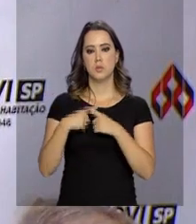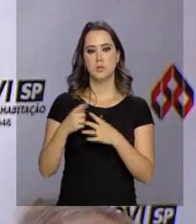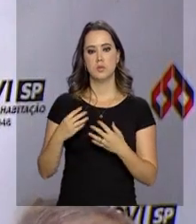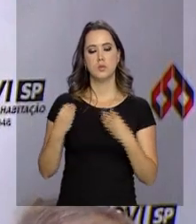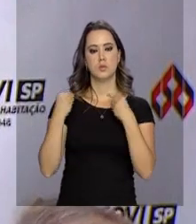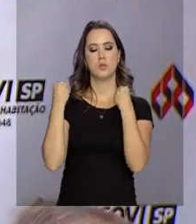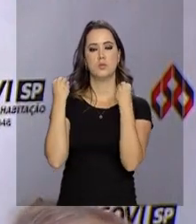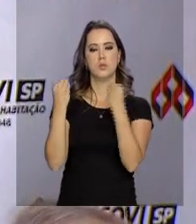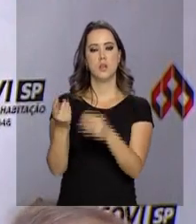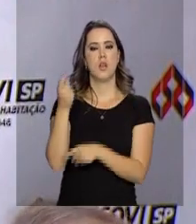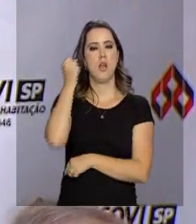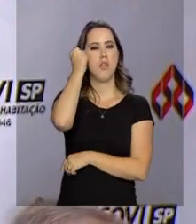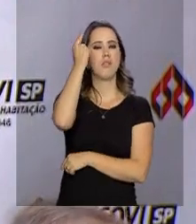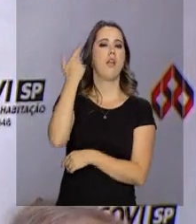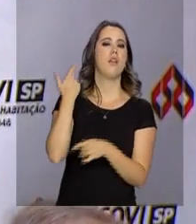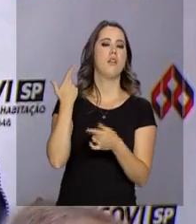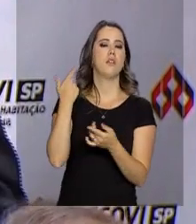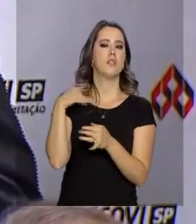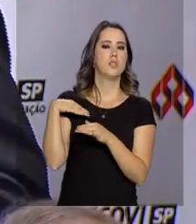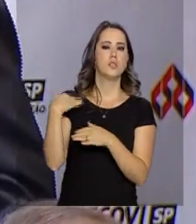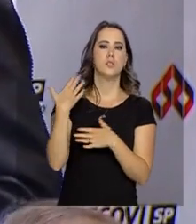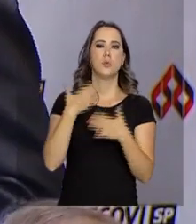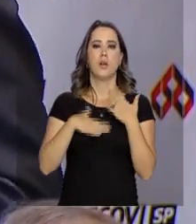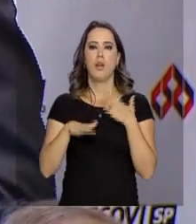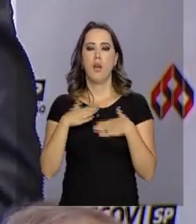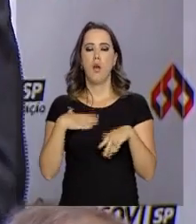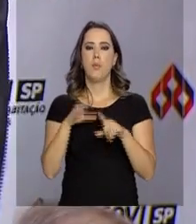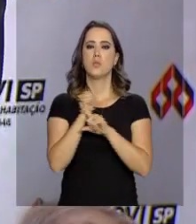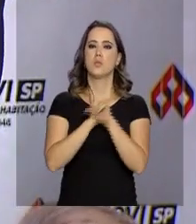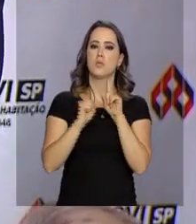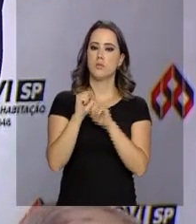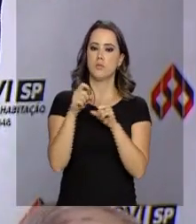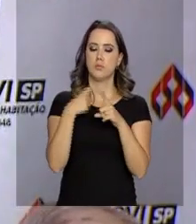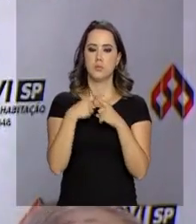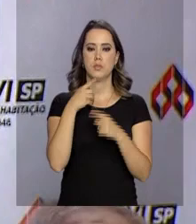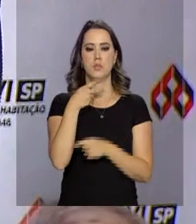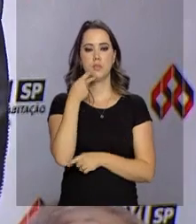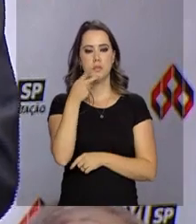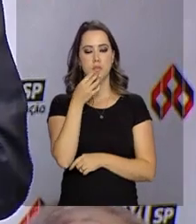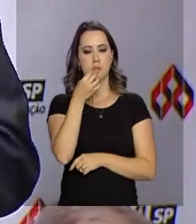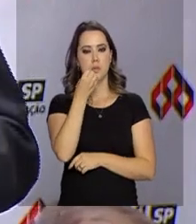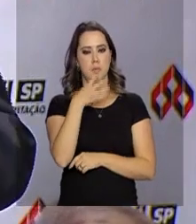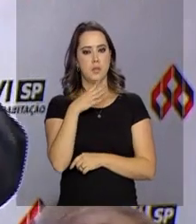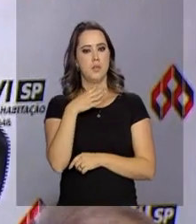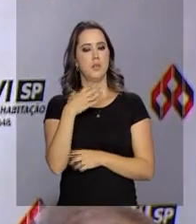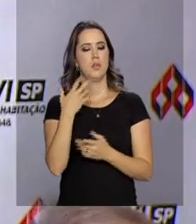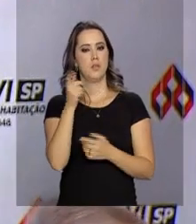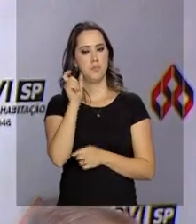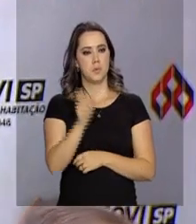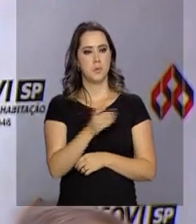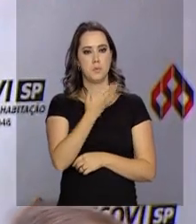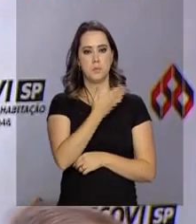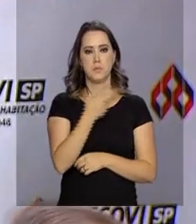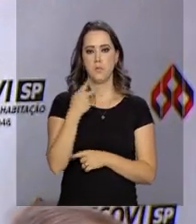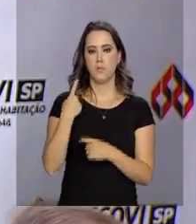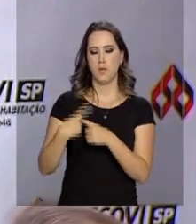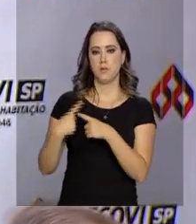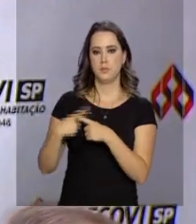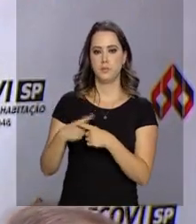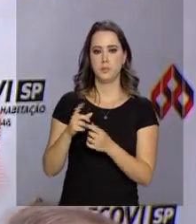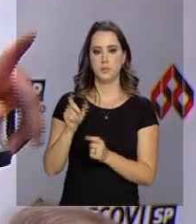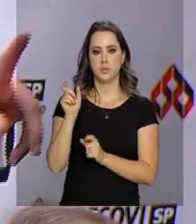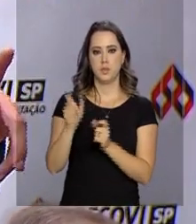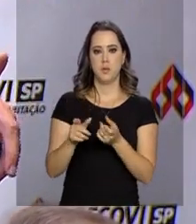a idéia de uma certa estabilidade social porque disse muito bem o flávio não é em função da do